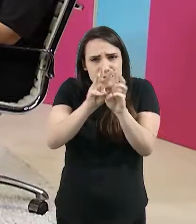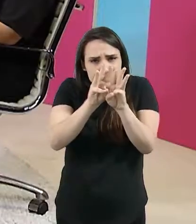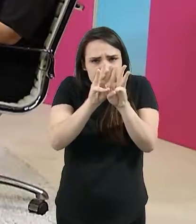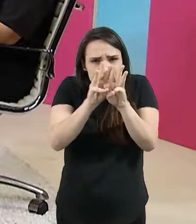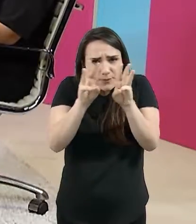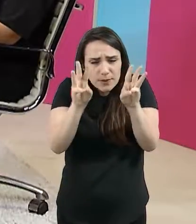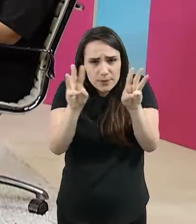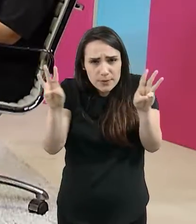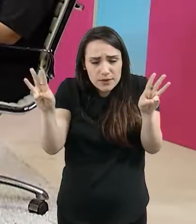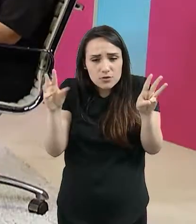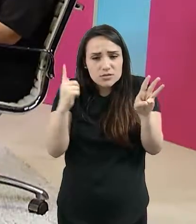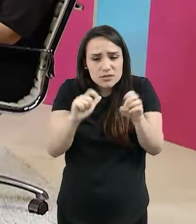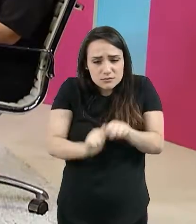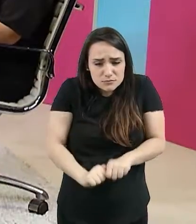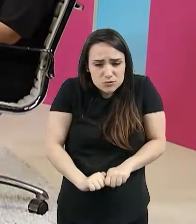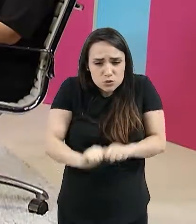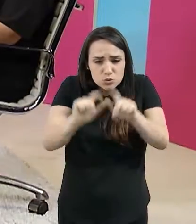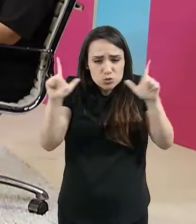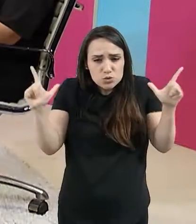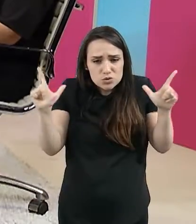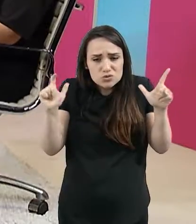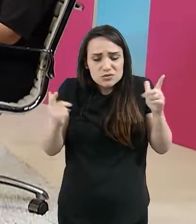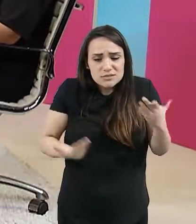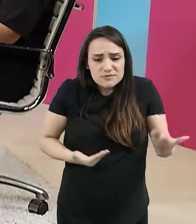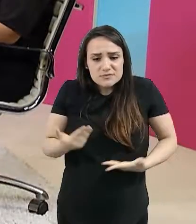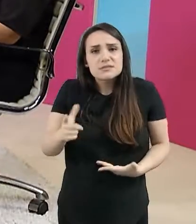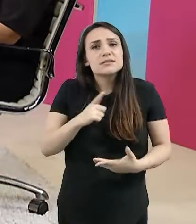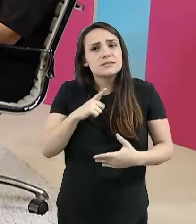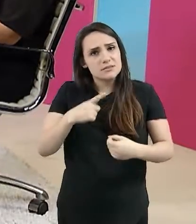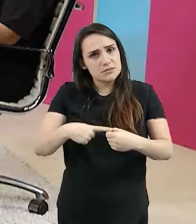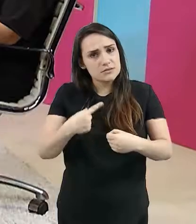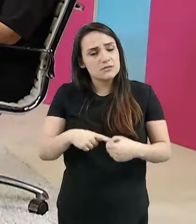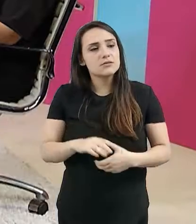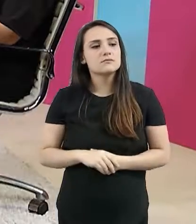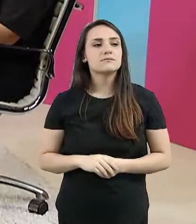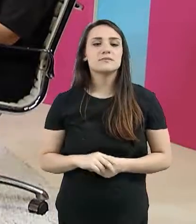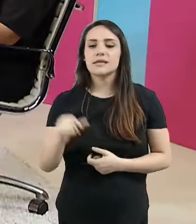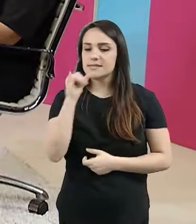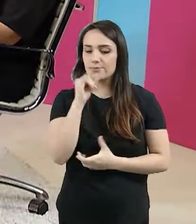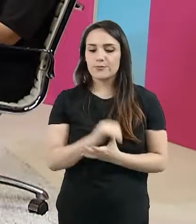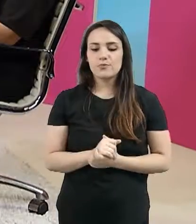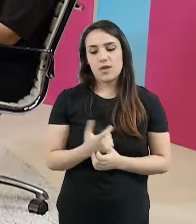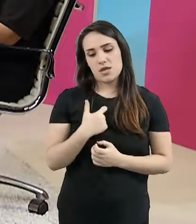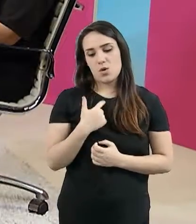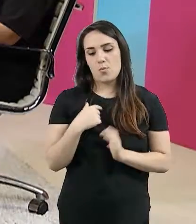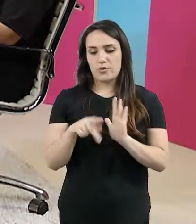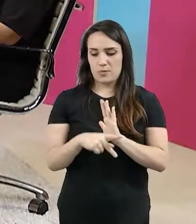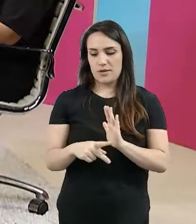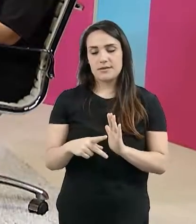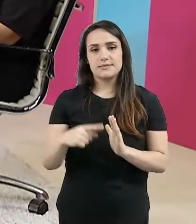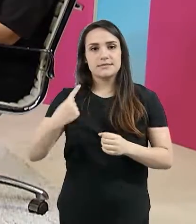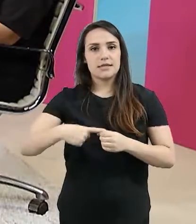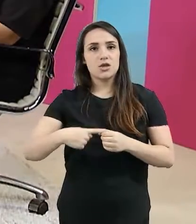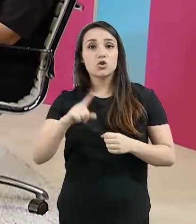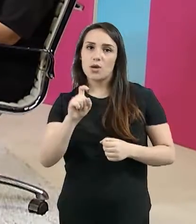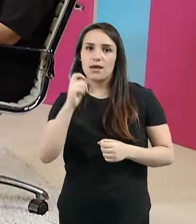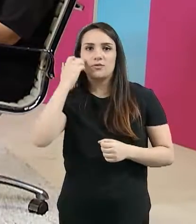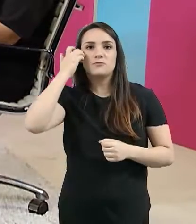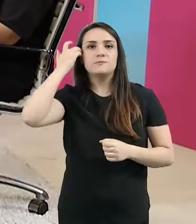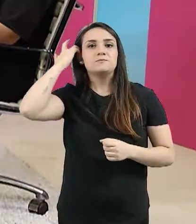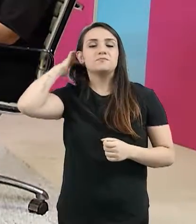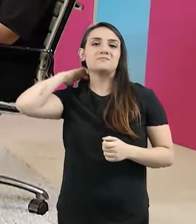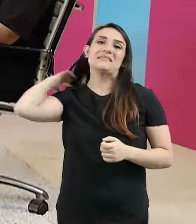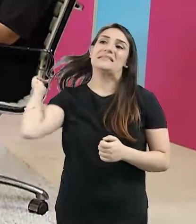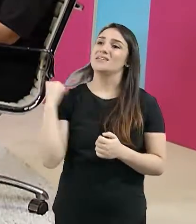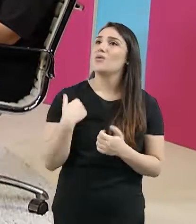Só clicar em cima do mapa e vai abrir todos os serviços que tem naquele município. Então, a mulher que está